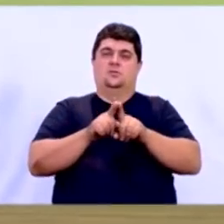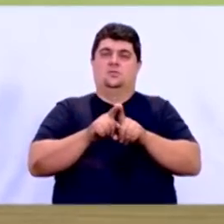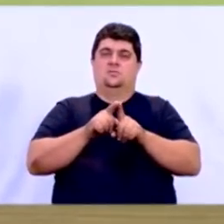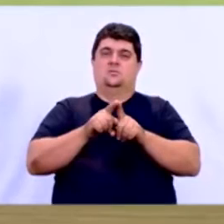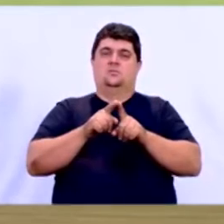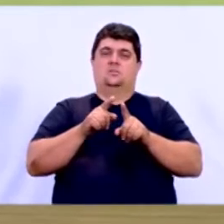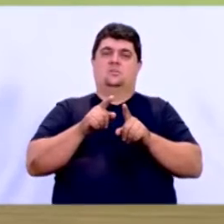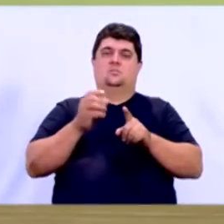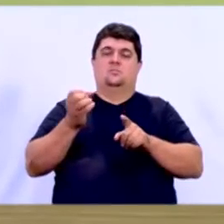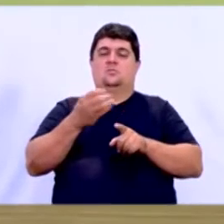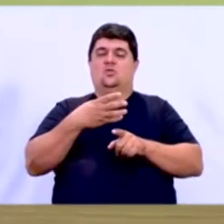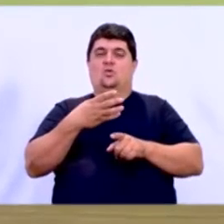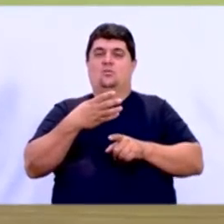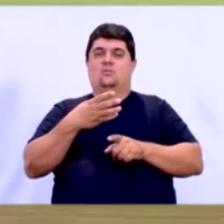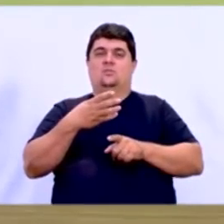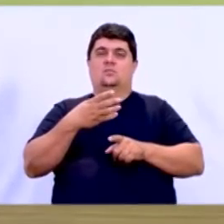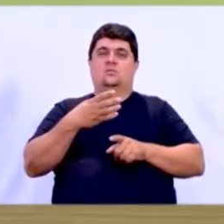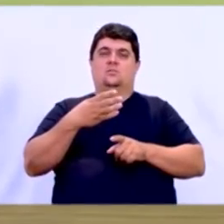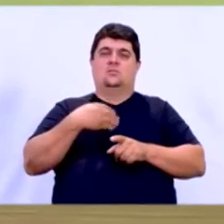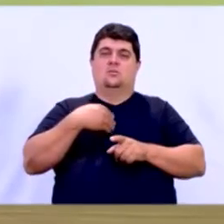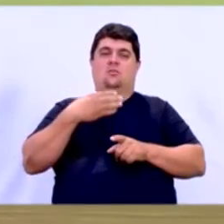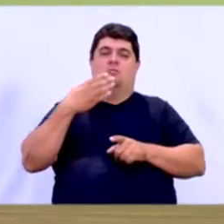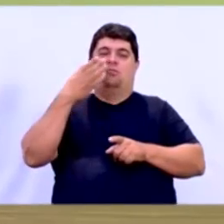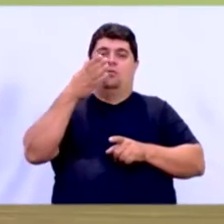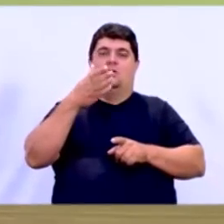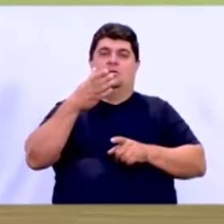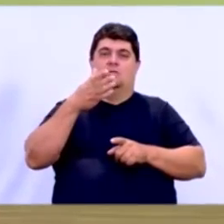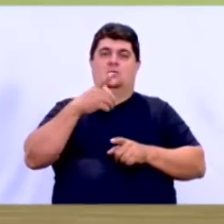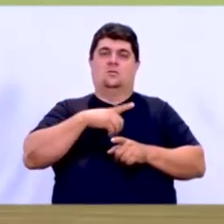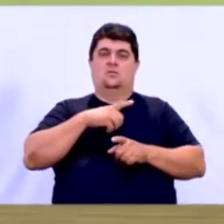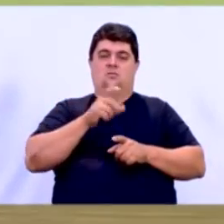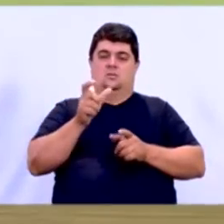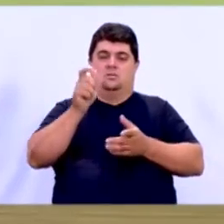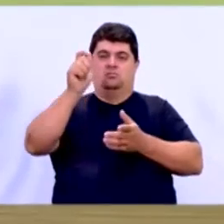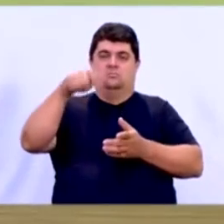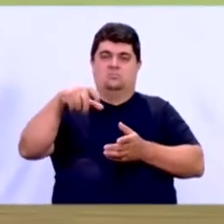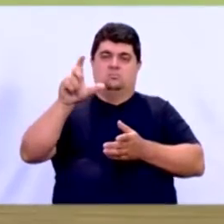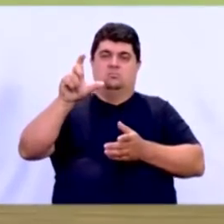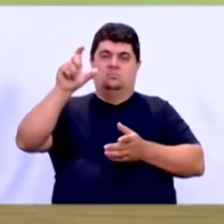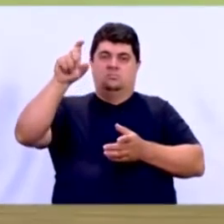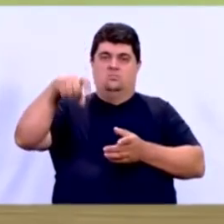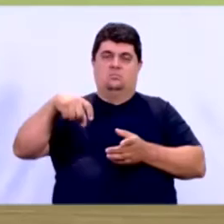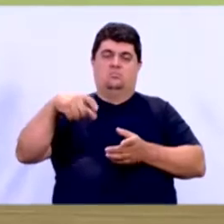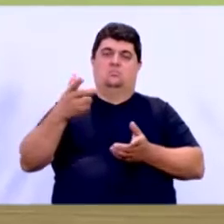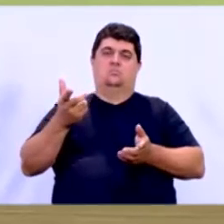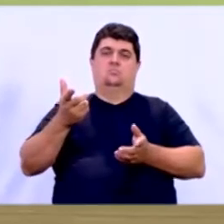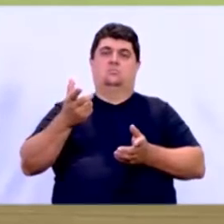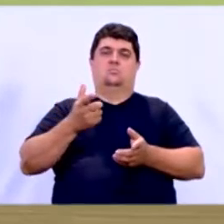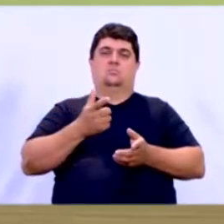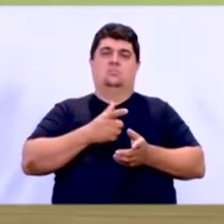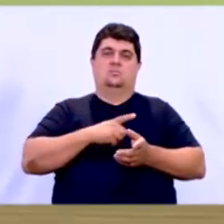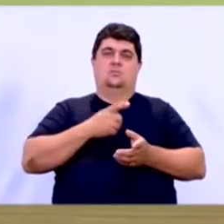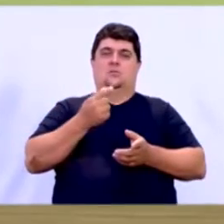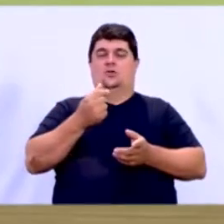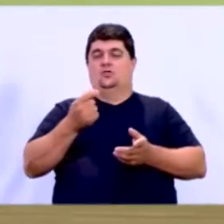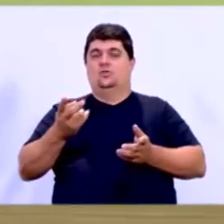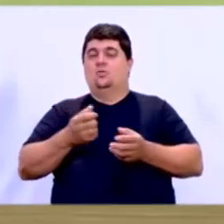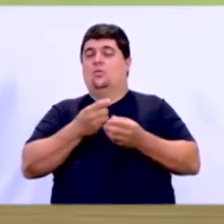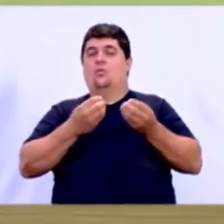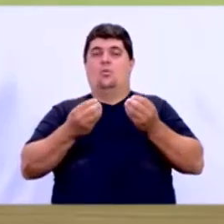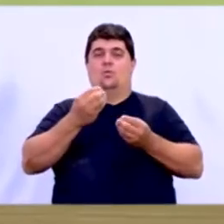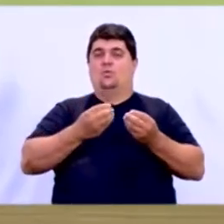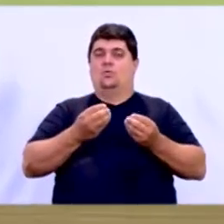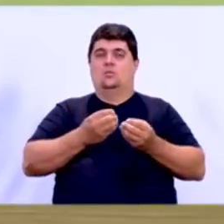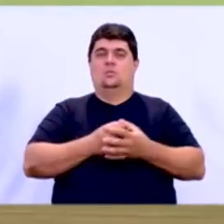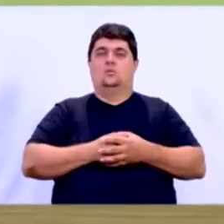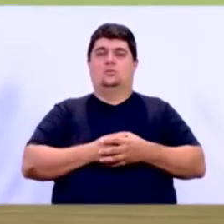começar a inovar, pensar... Tipo, você vai entregar o material, você vai ter a maquininha passar o cartão lá para o cliente, vai receber só em dinheiro, como você vai